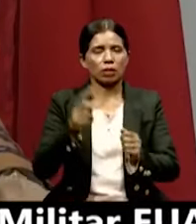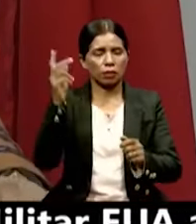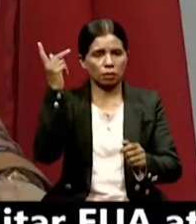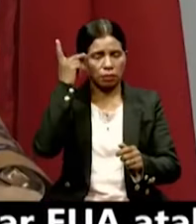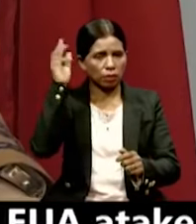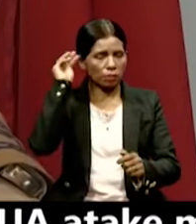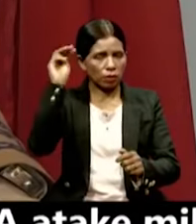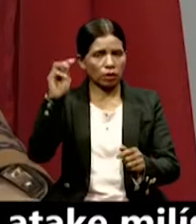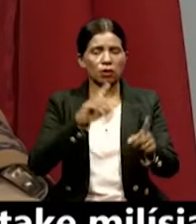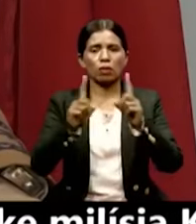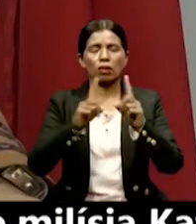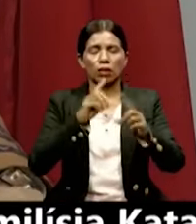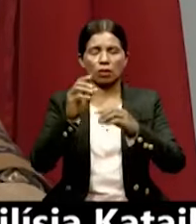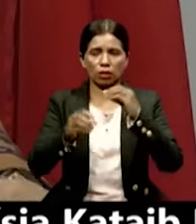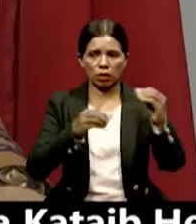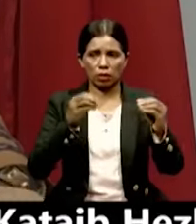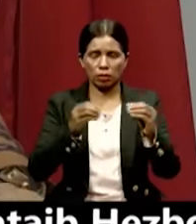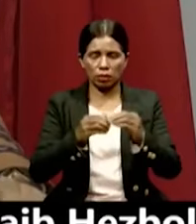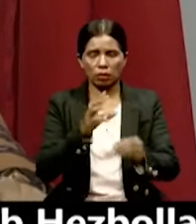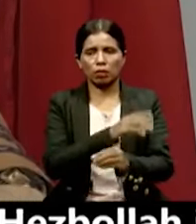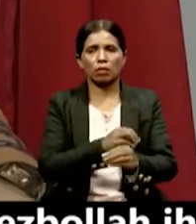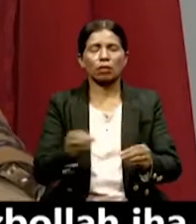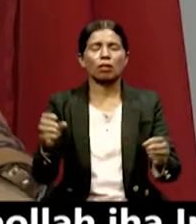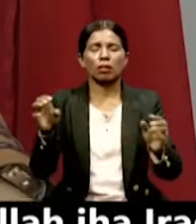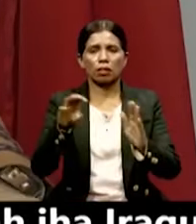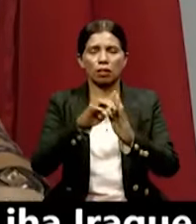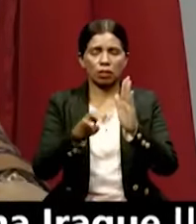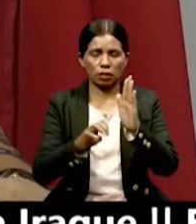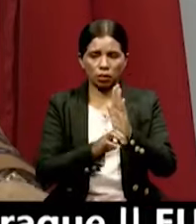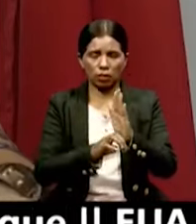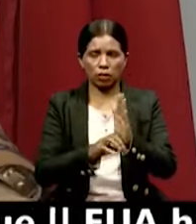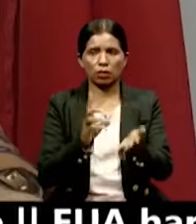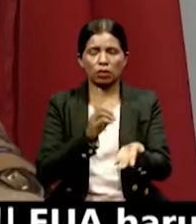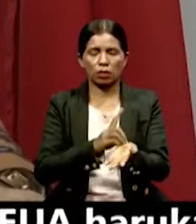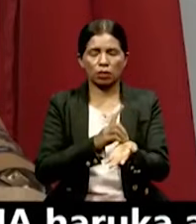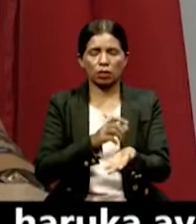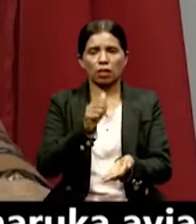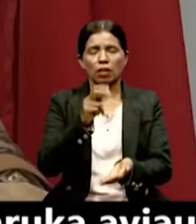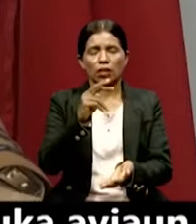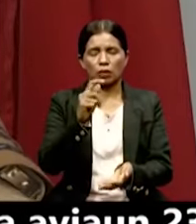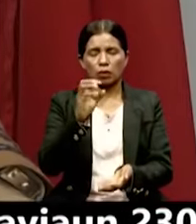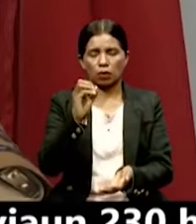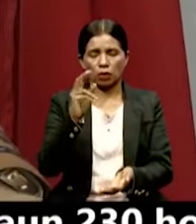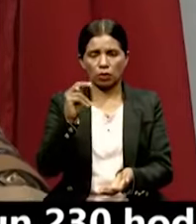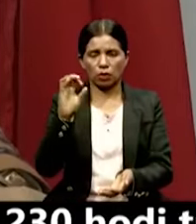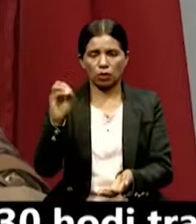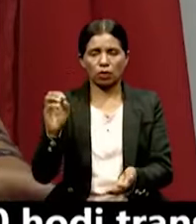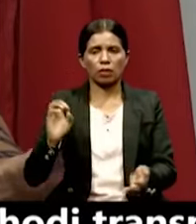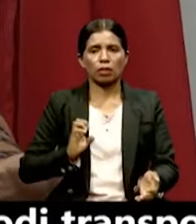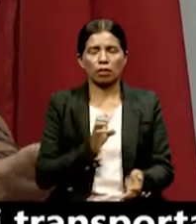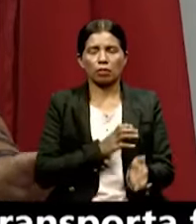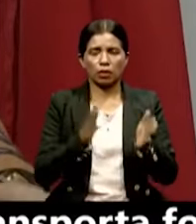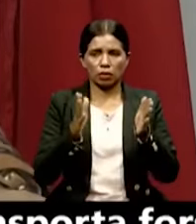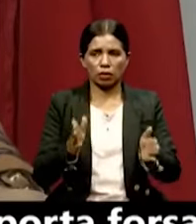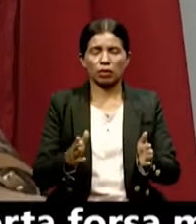Primeiro-Ministro, conversar com o interessado, Dr. António Conceição, embaixador designado,